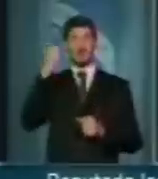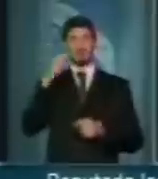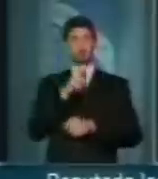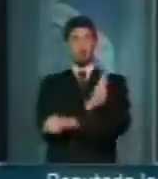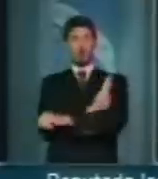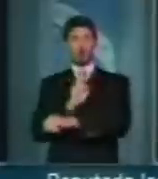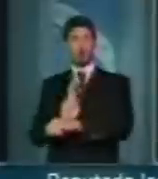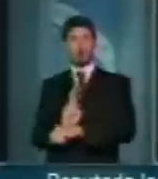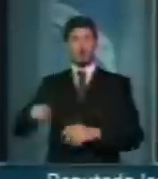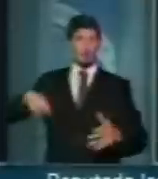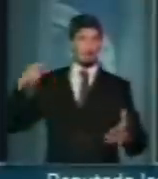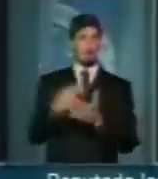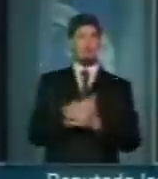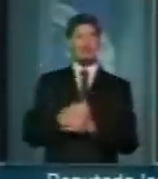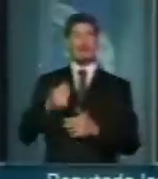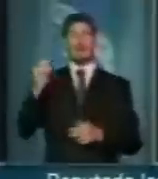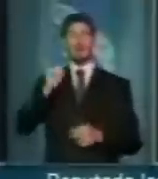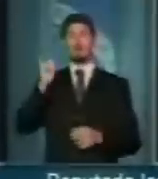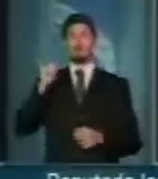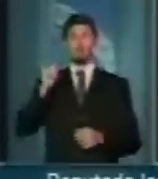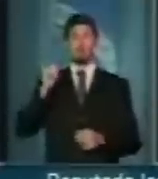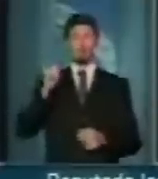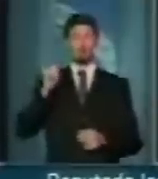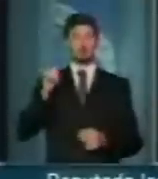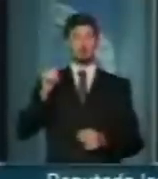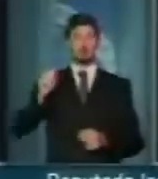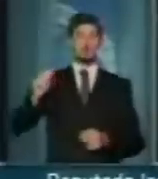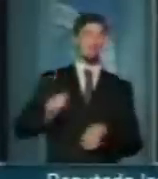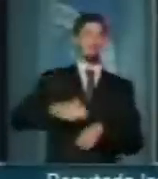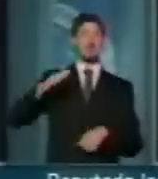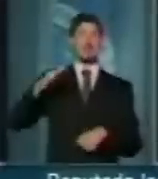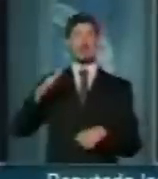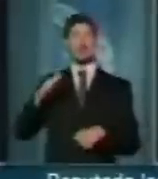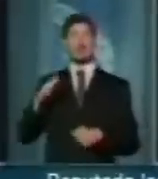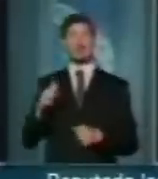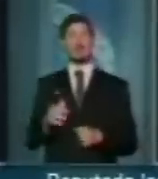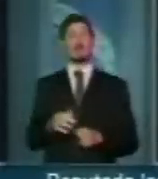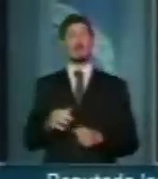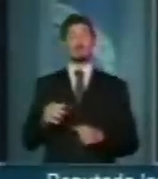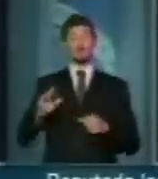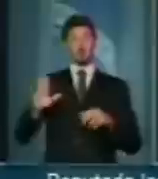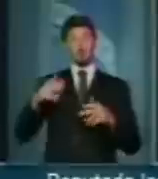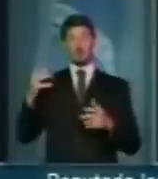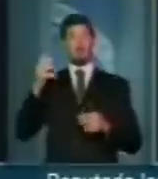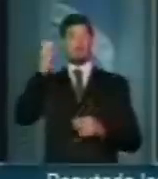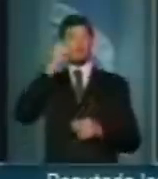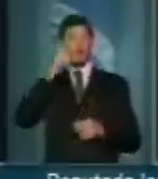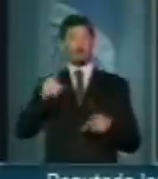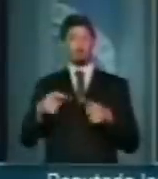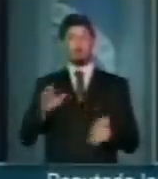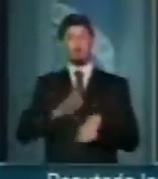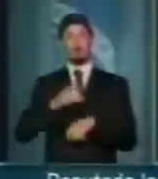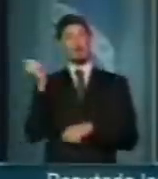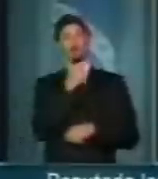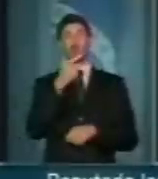que pagar mais imposto de CMS, de ISS, ou de tributos quando baixa uma música na telefonia maior do que o Michael